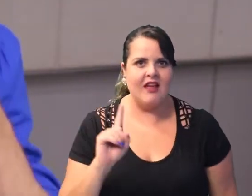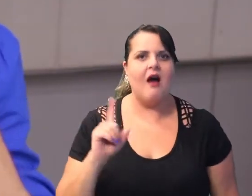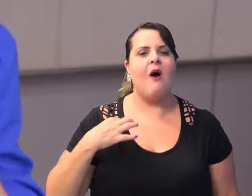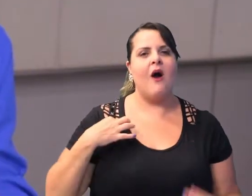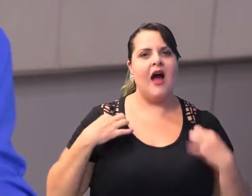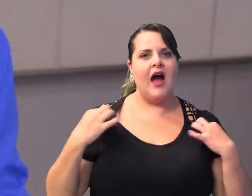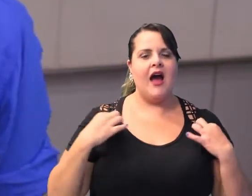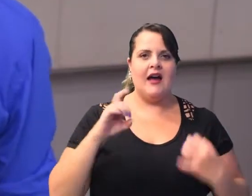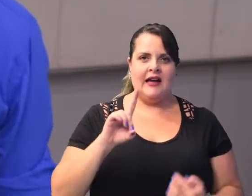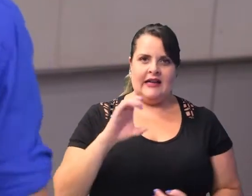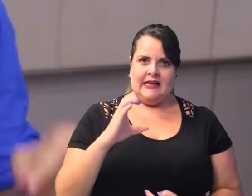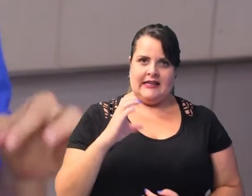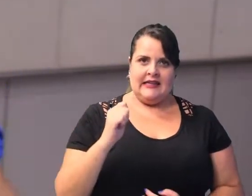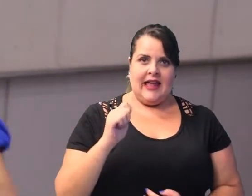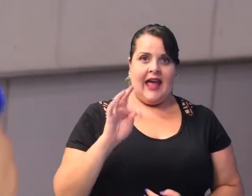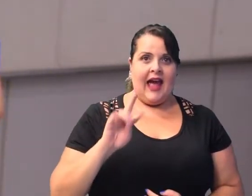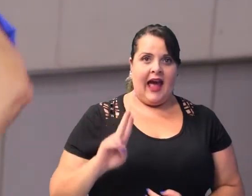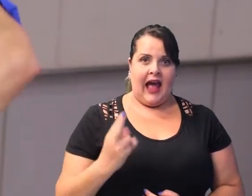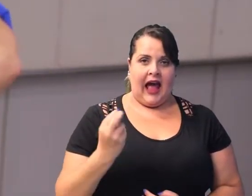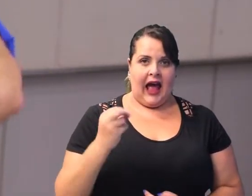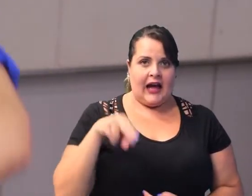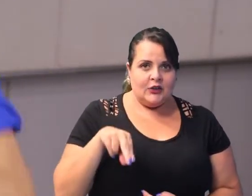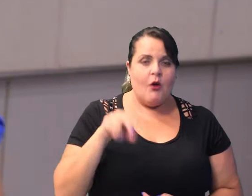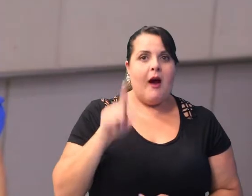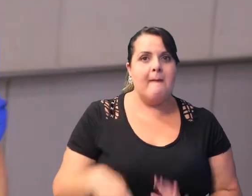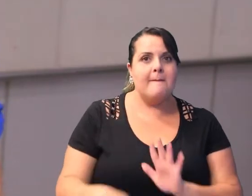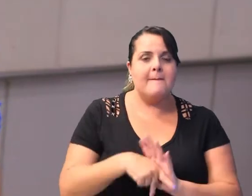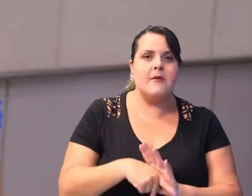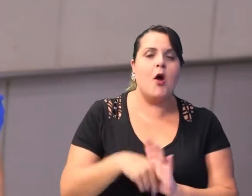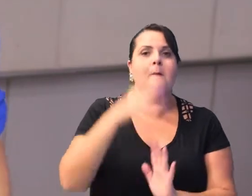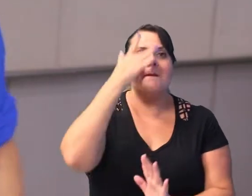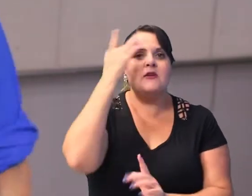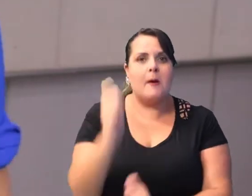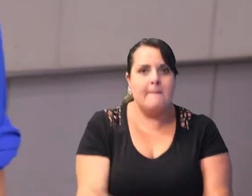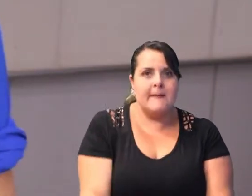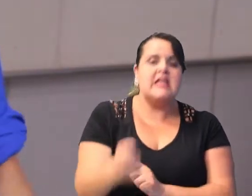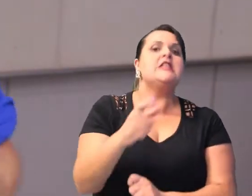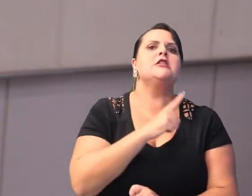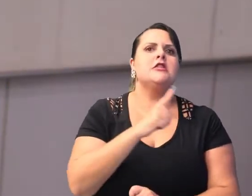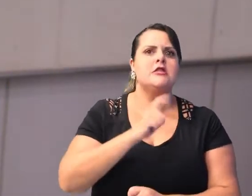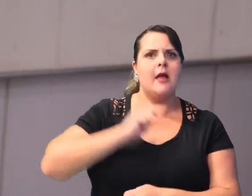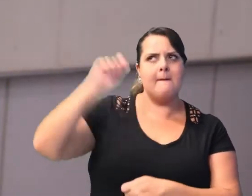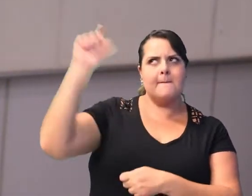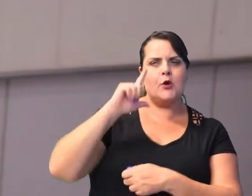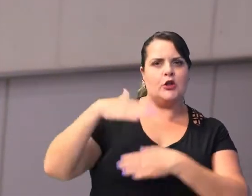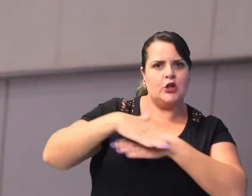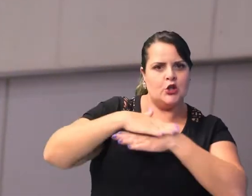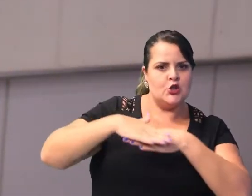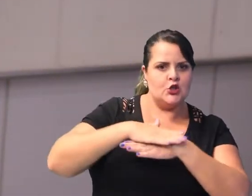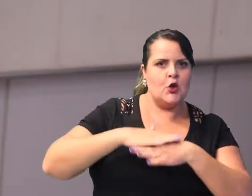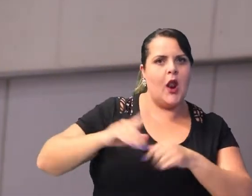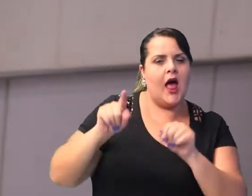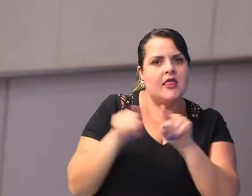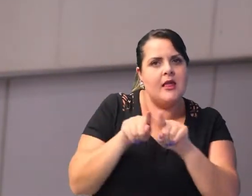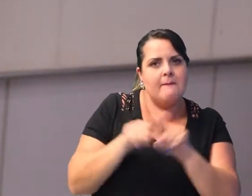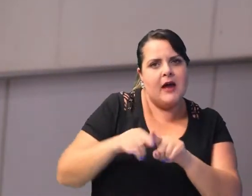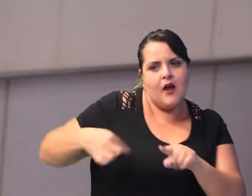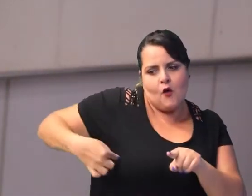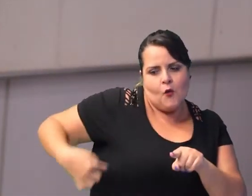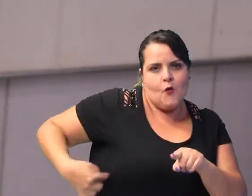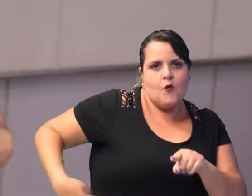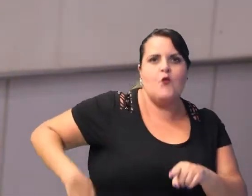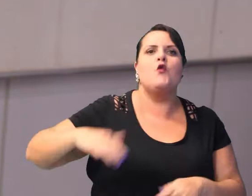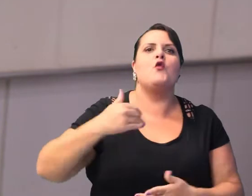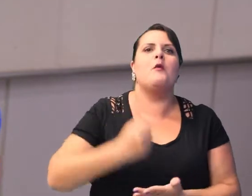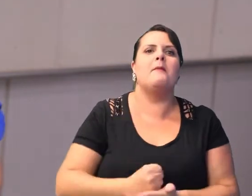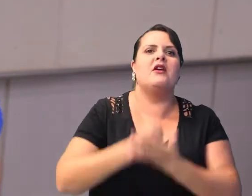de cá com essa camisa é uma camisa para a pesca era de manga cumprida em proteção solar 50 além de muito bonita tem uns furinhos aqui feitos a